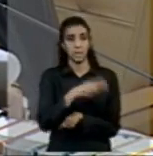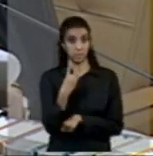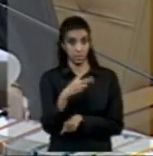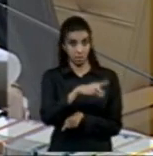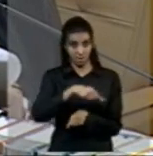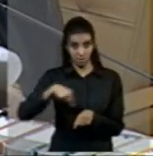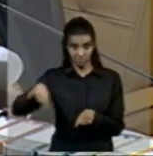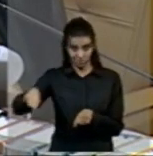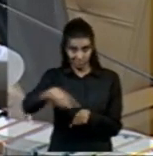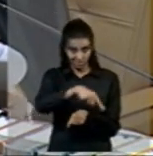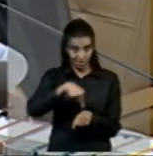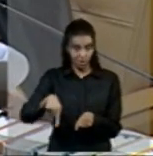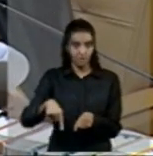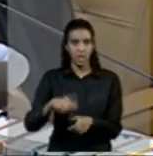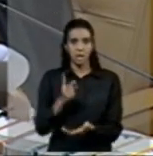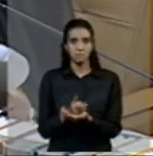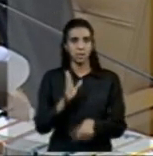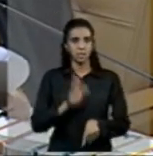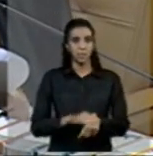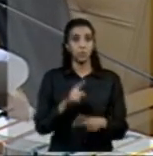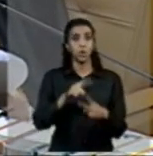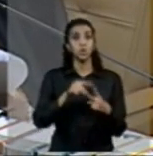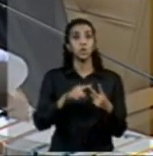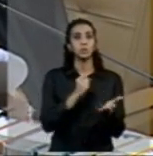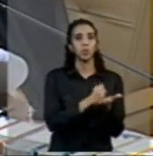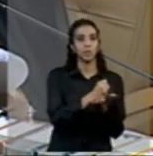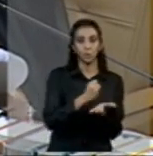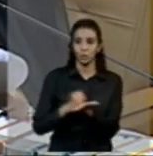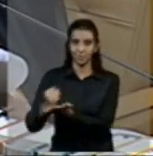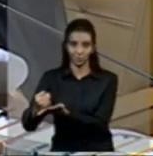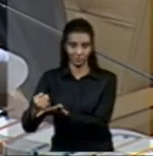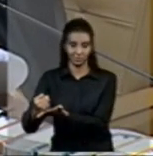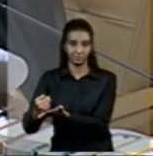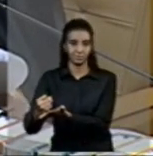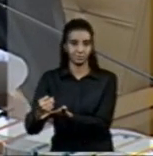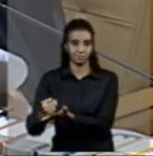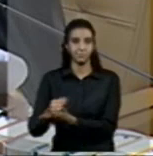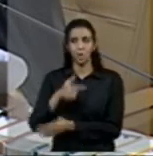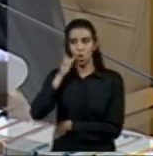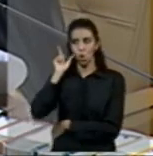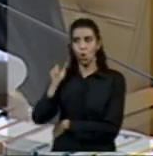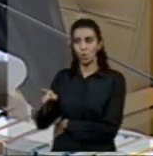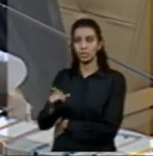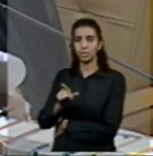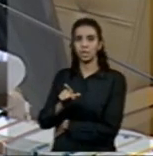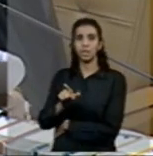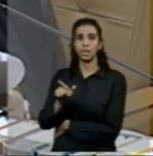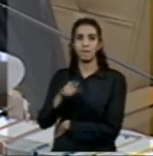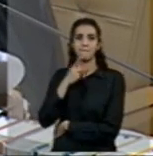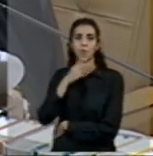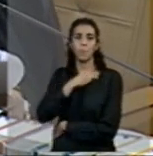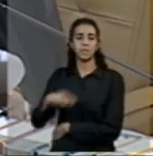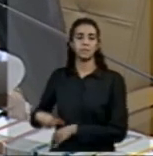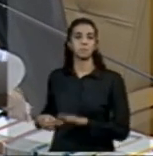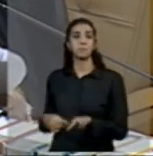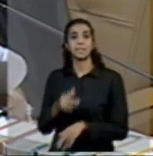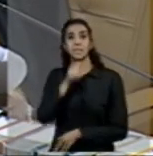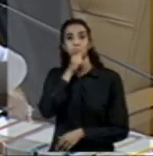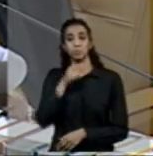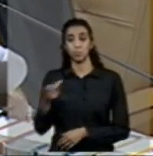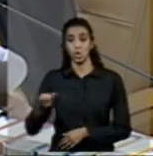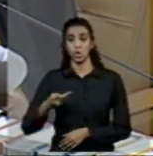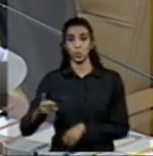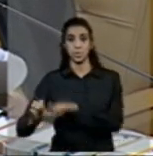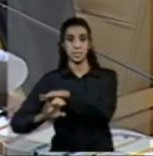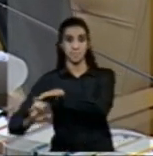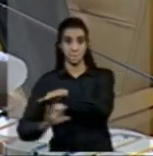se celebravam simultaneamente dois contratos, como ontem o ministro Luiz Roberto destacou. Um contrato entre as duas